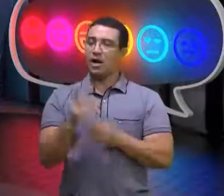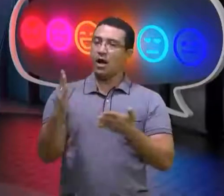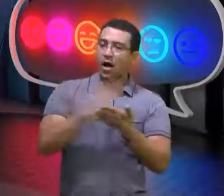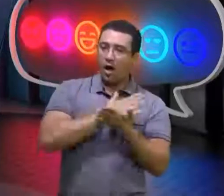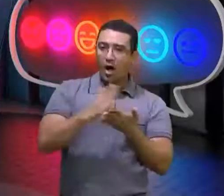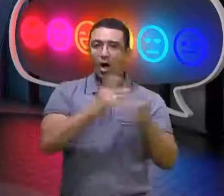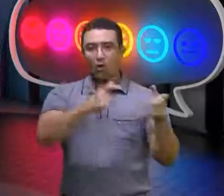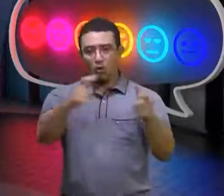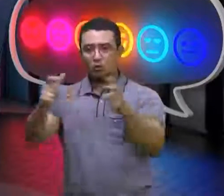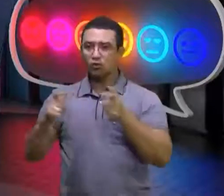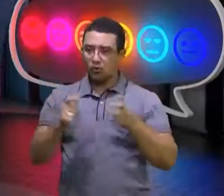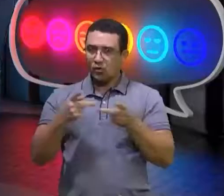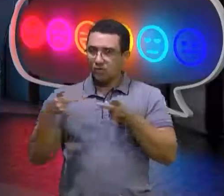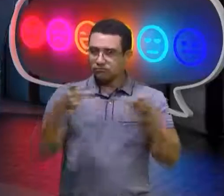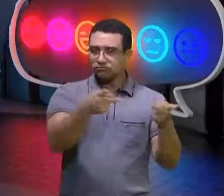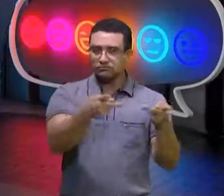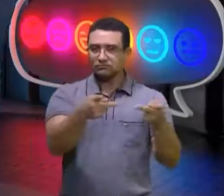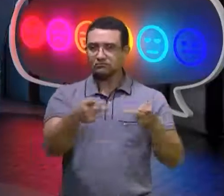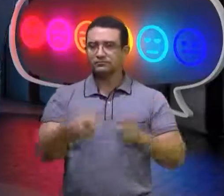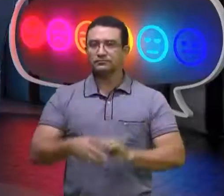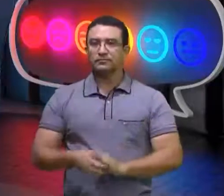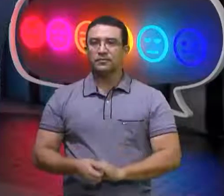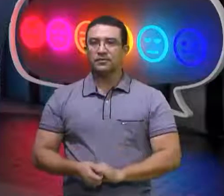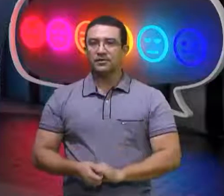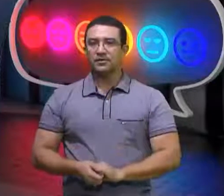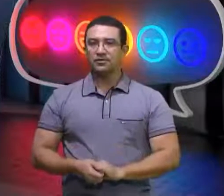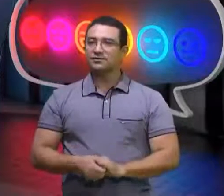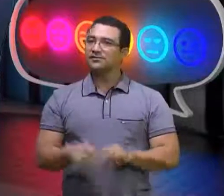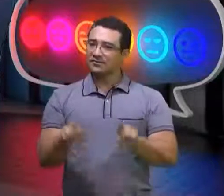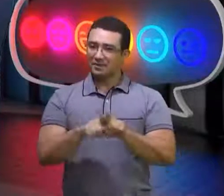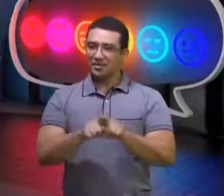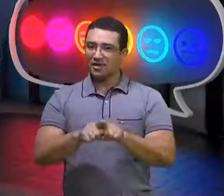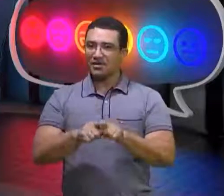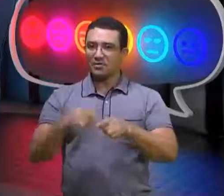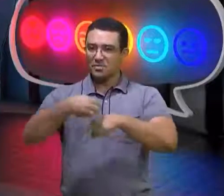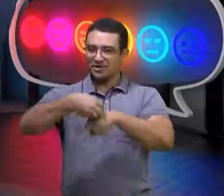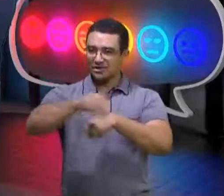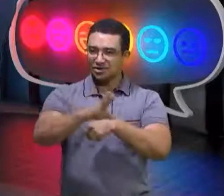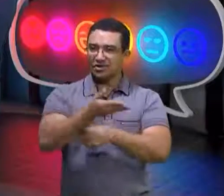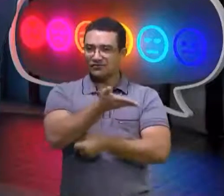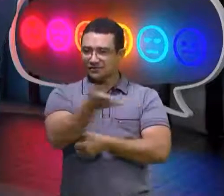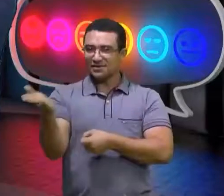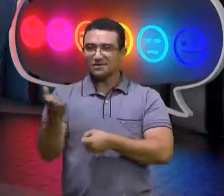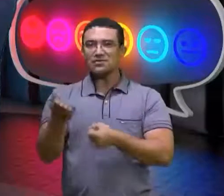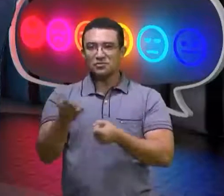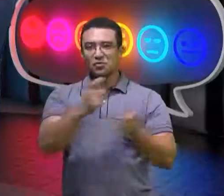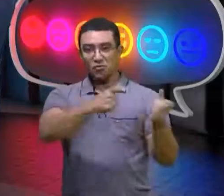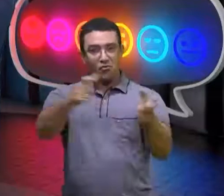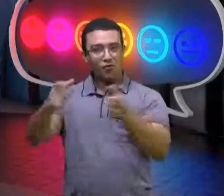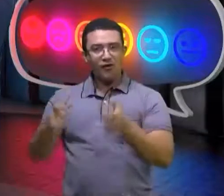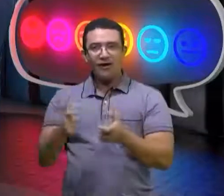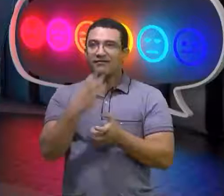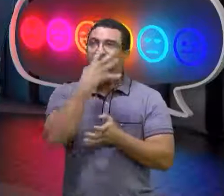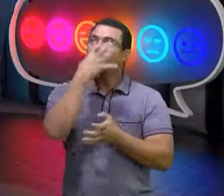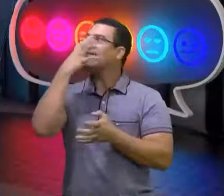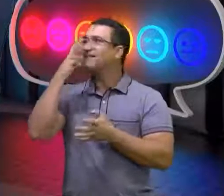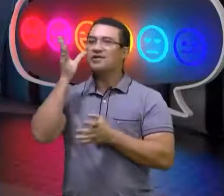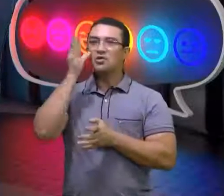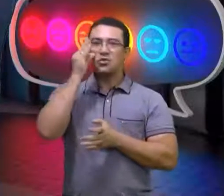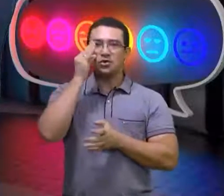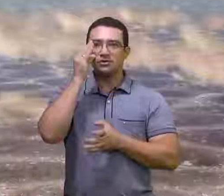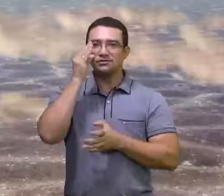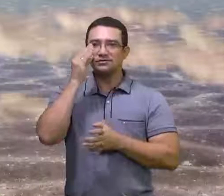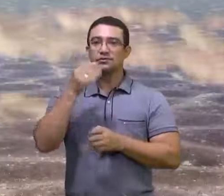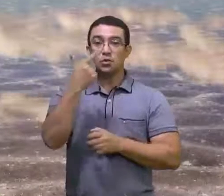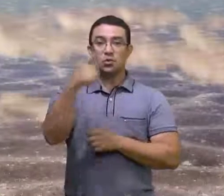circular, não é, fazer aí a visitação. Então, fica aí mais um local curioso para a gente, né? E a gente tem um próximo aí, vamos